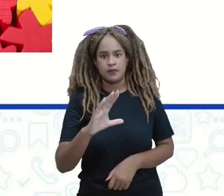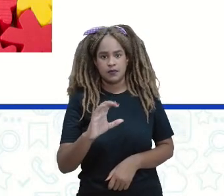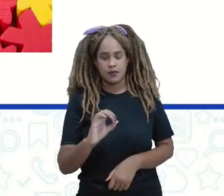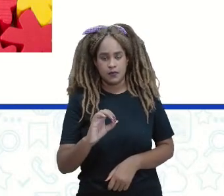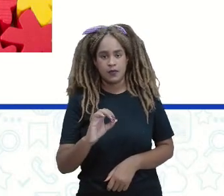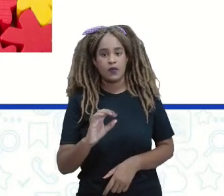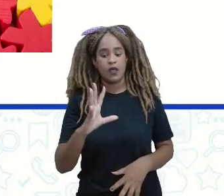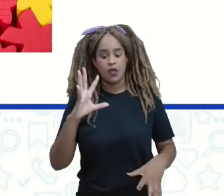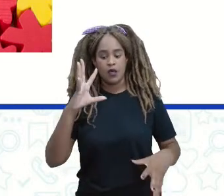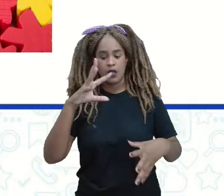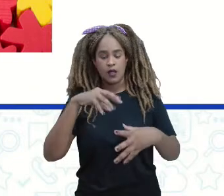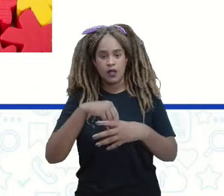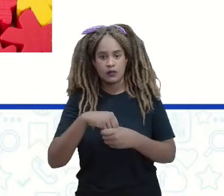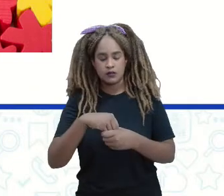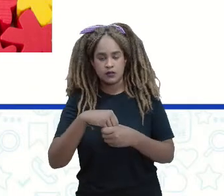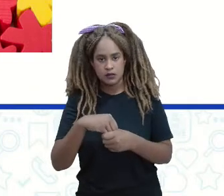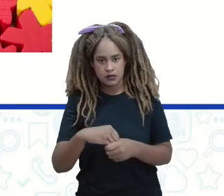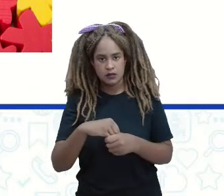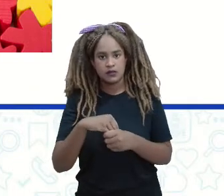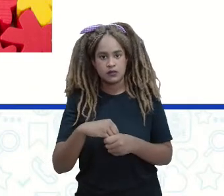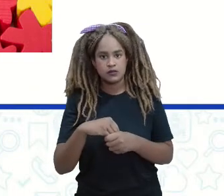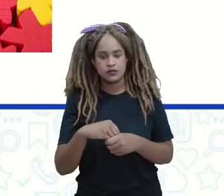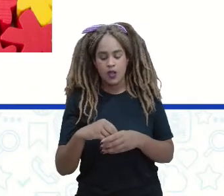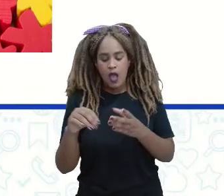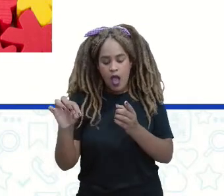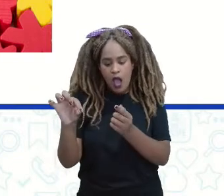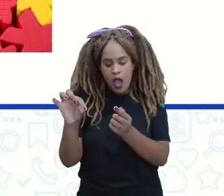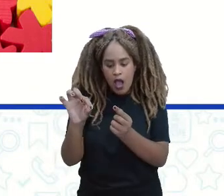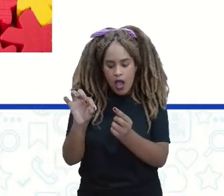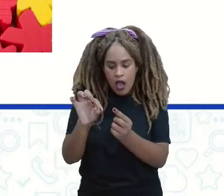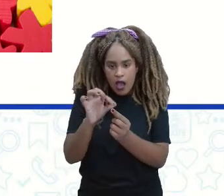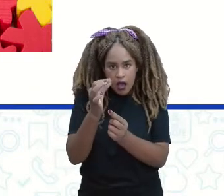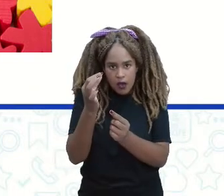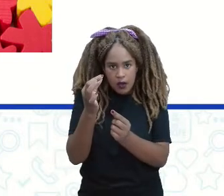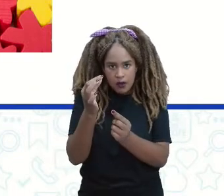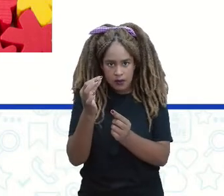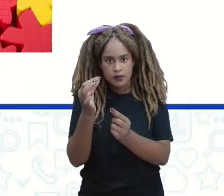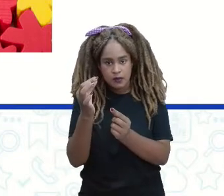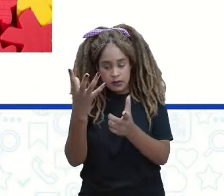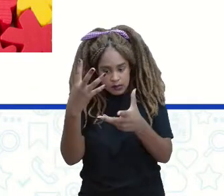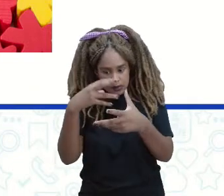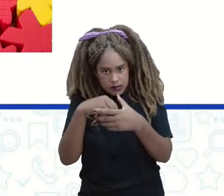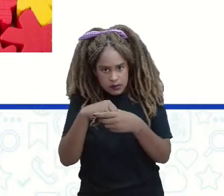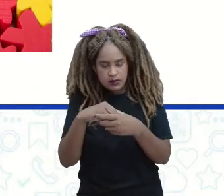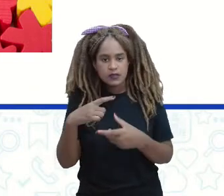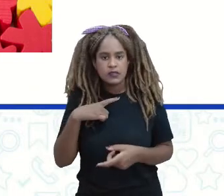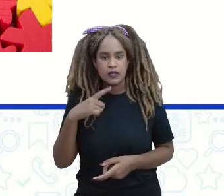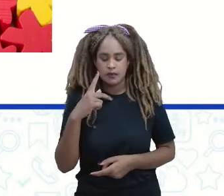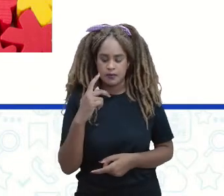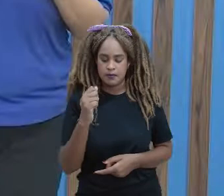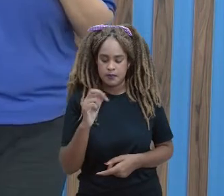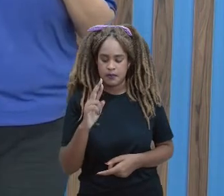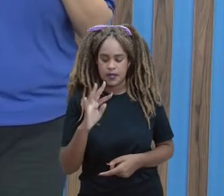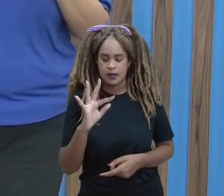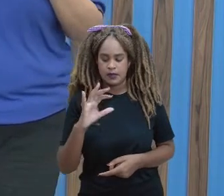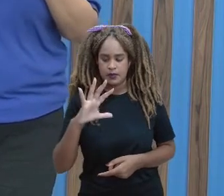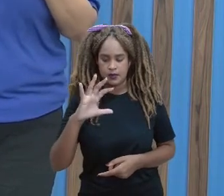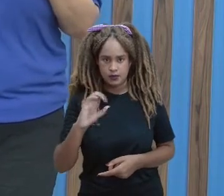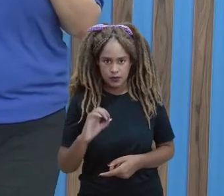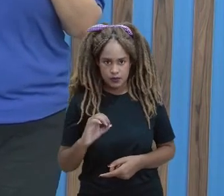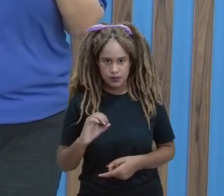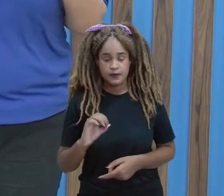agulha de aço, tá certo? Então, normalmente as partículas estão assim. Quando a gente passa aquele